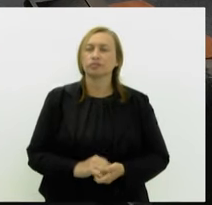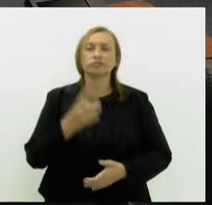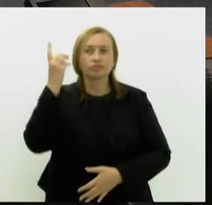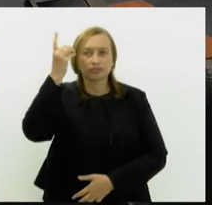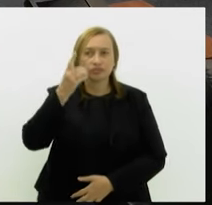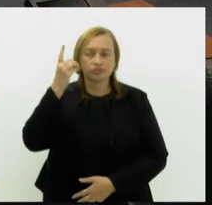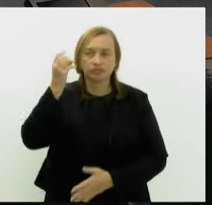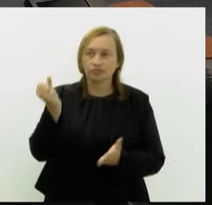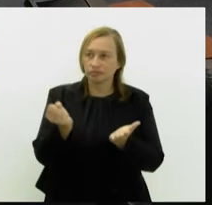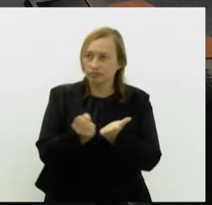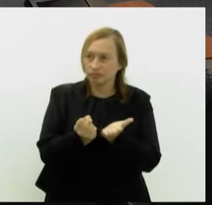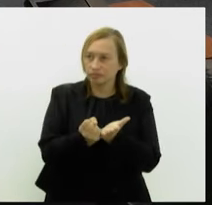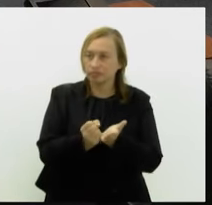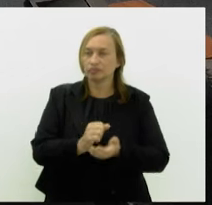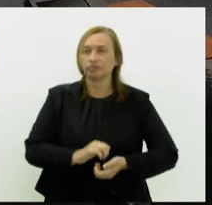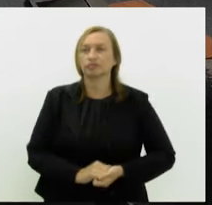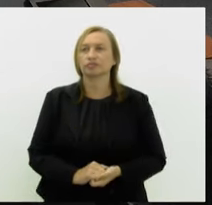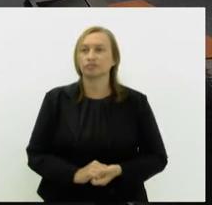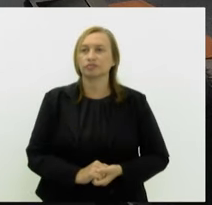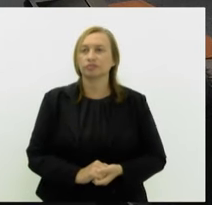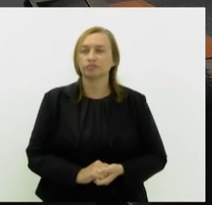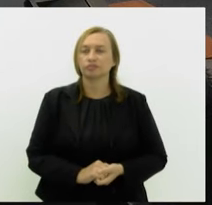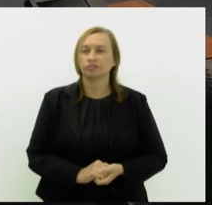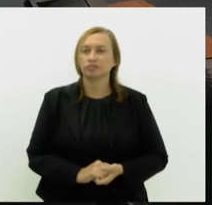deputado Samuel Malafaia,